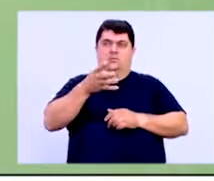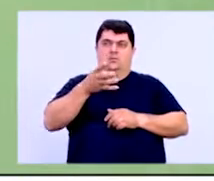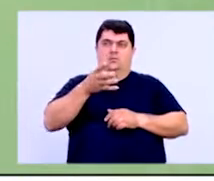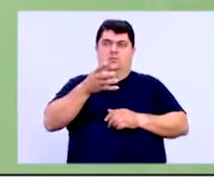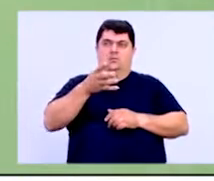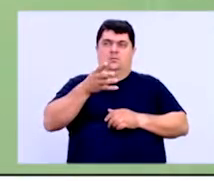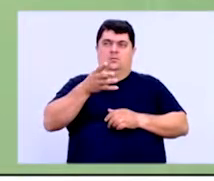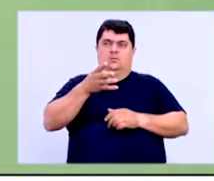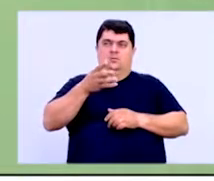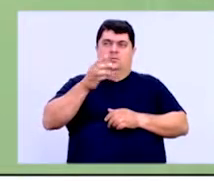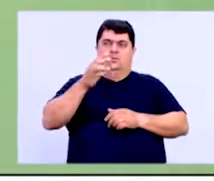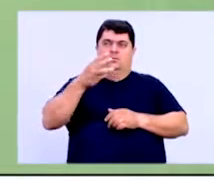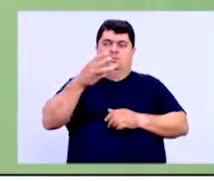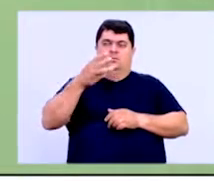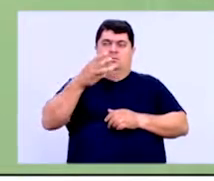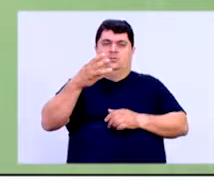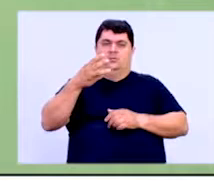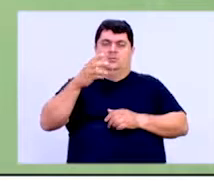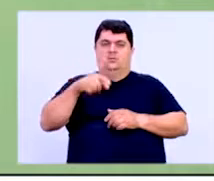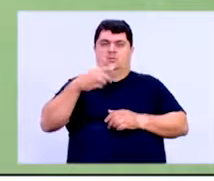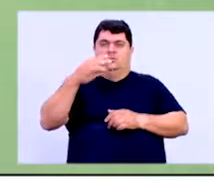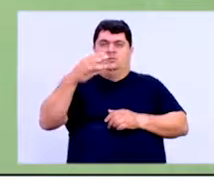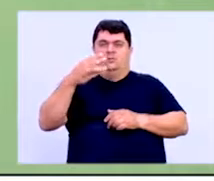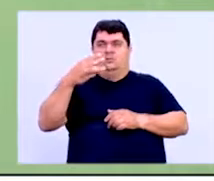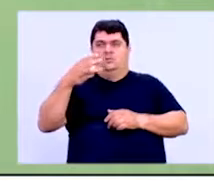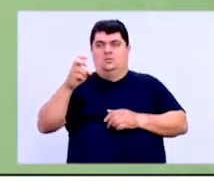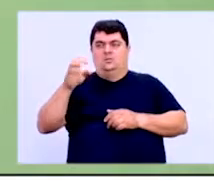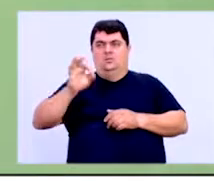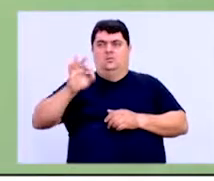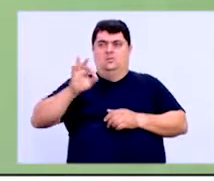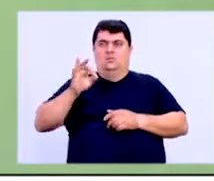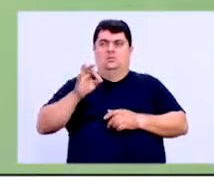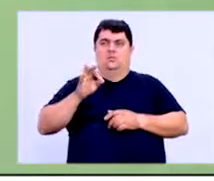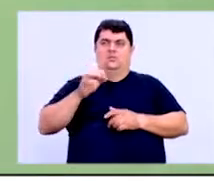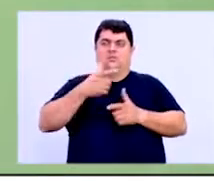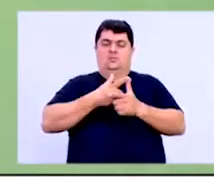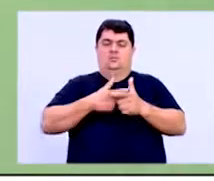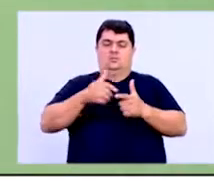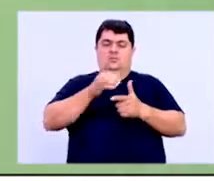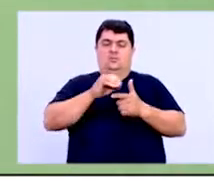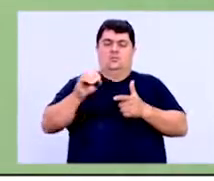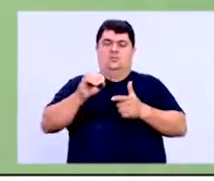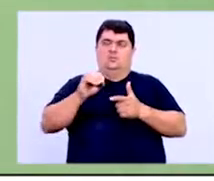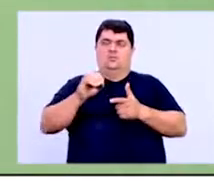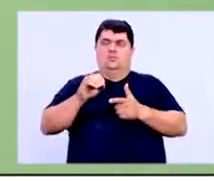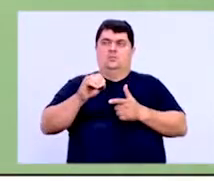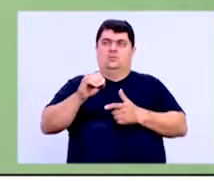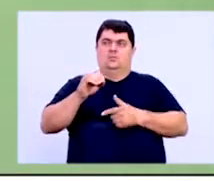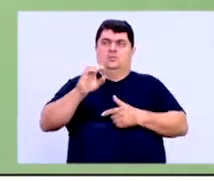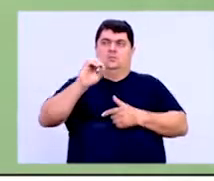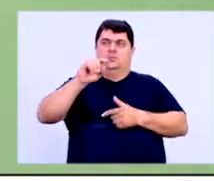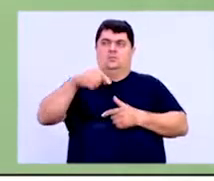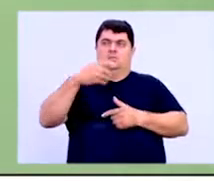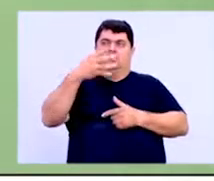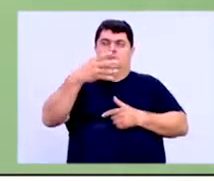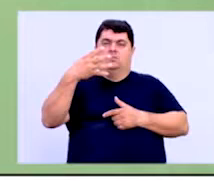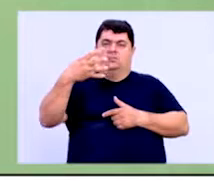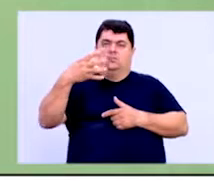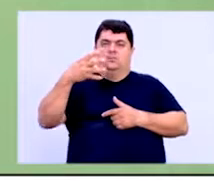70, 35, certo? 44, 35 dividido por 100, que é igual a